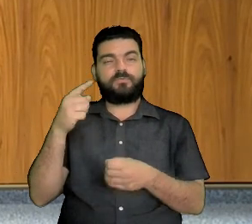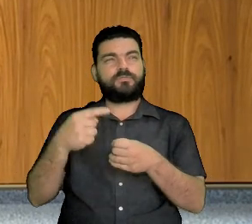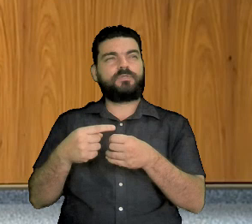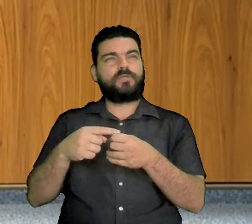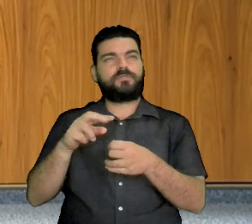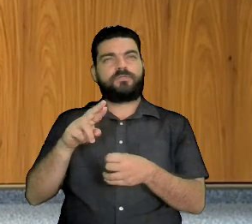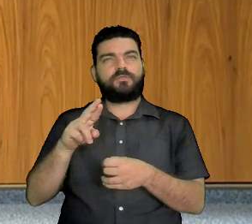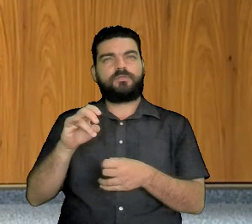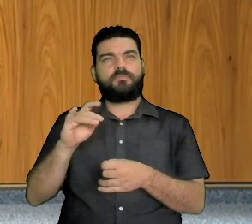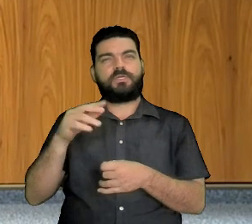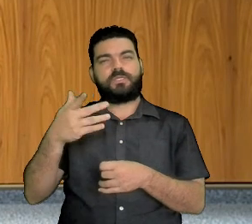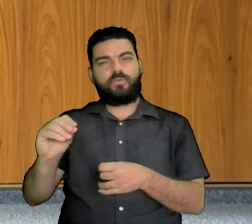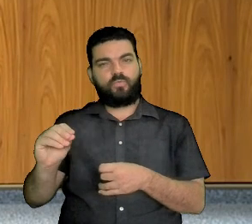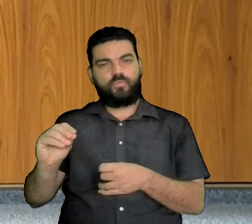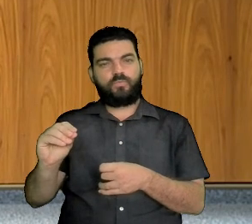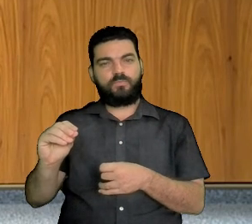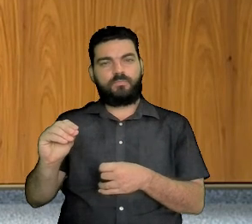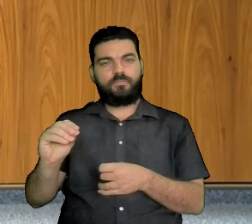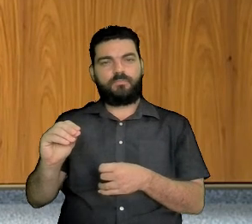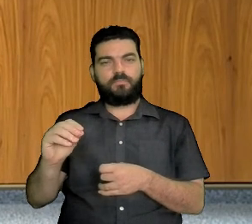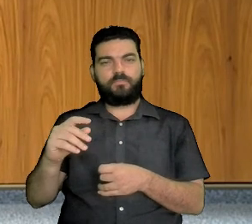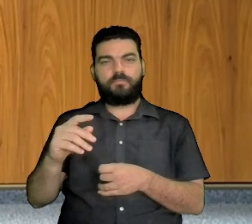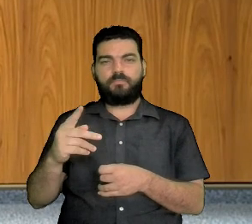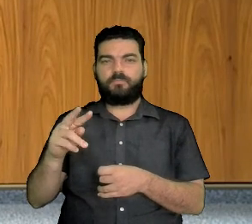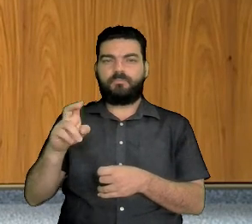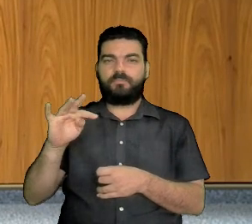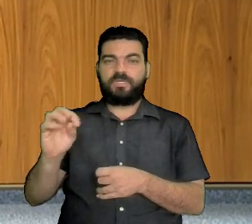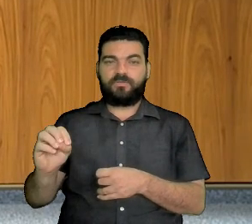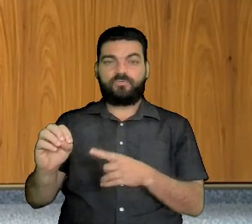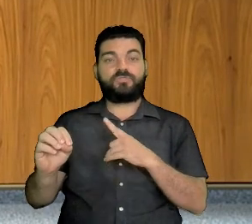E lembro também, quando eu estava em Ribeirão Preto,